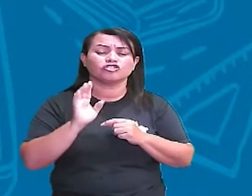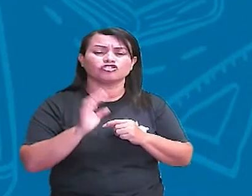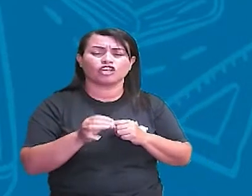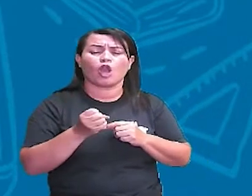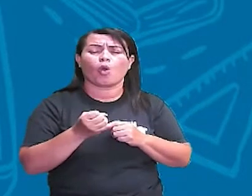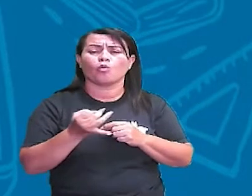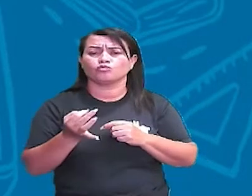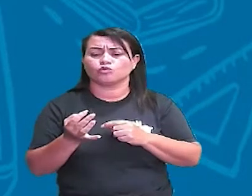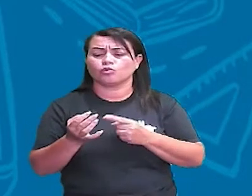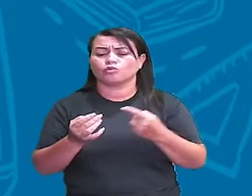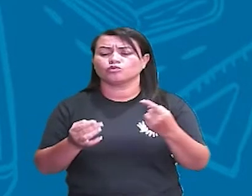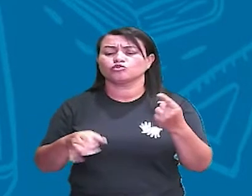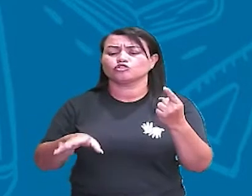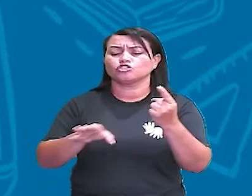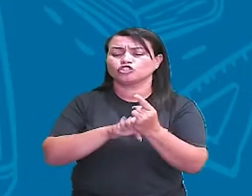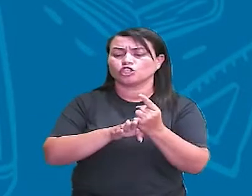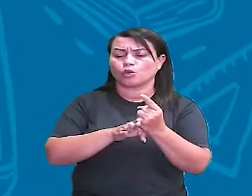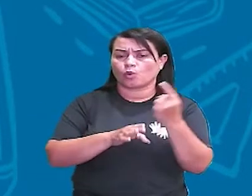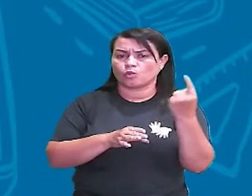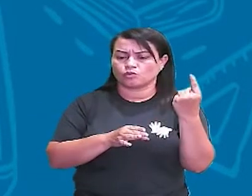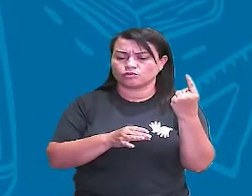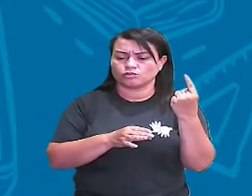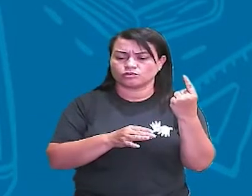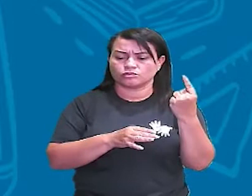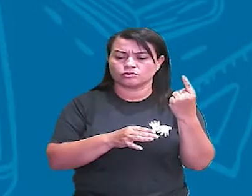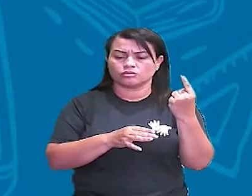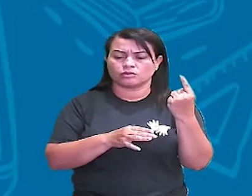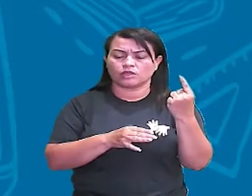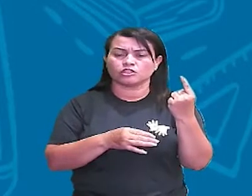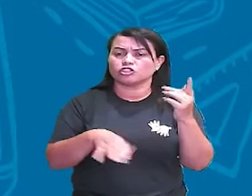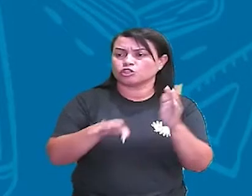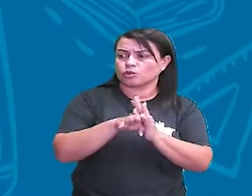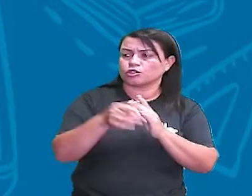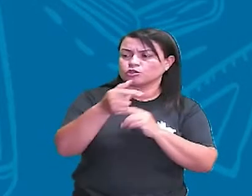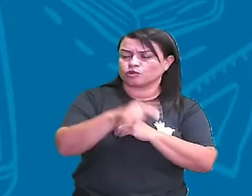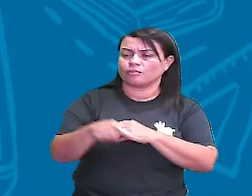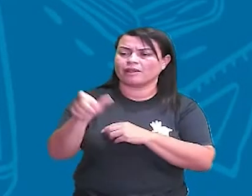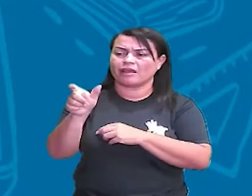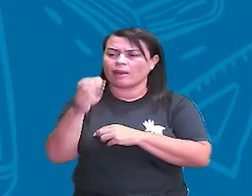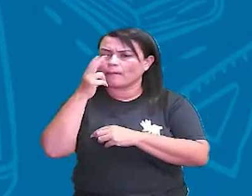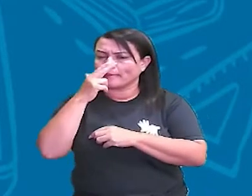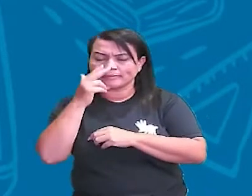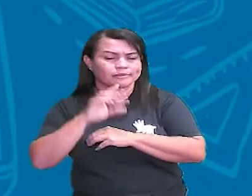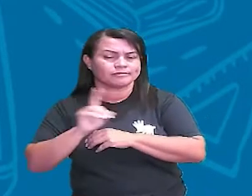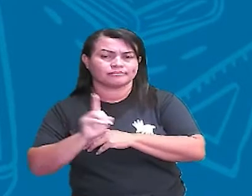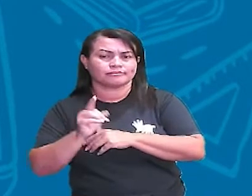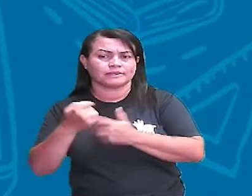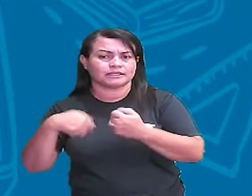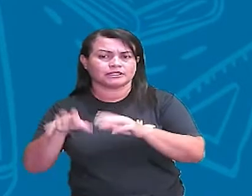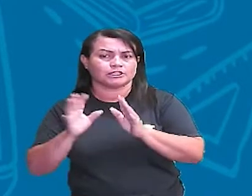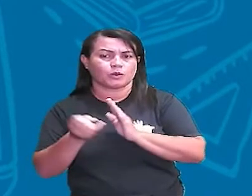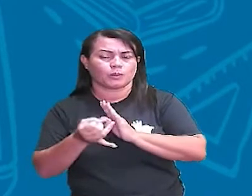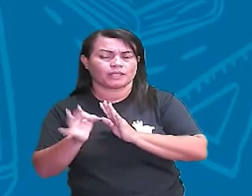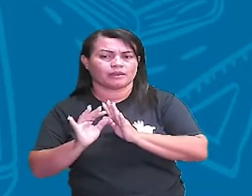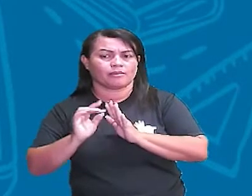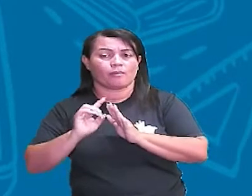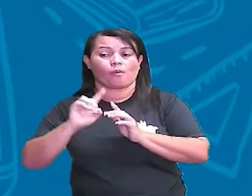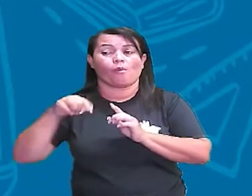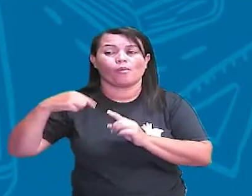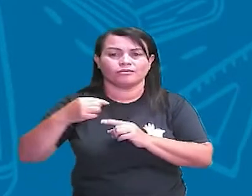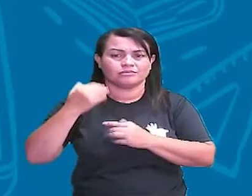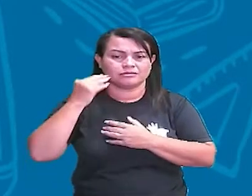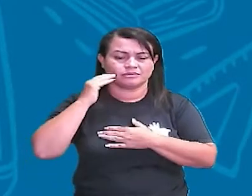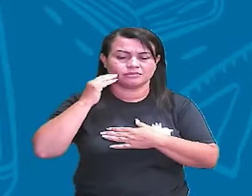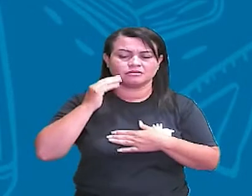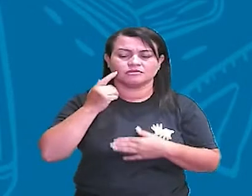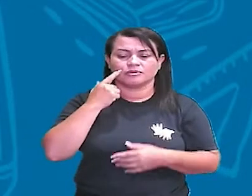contou chegou uma vez, quando chegar de novo na palavra chegou, você pula ela, tá certo? E aí, já